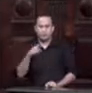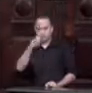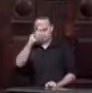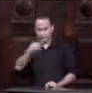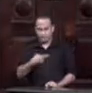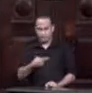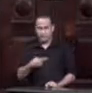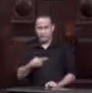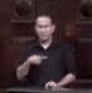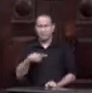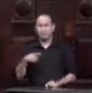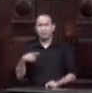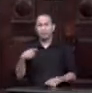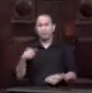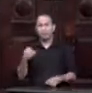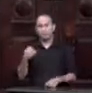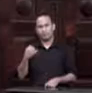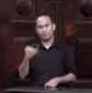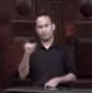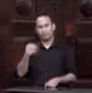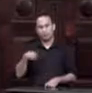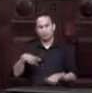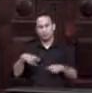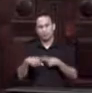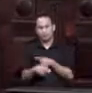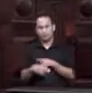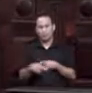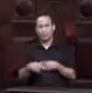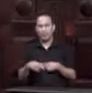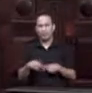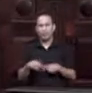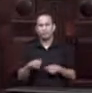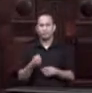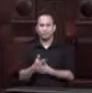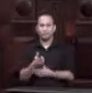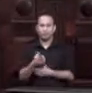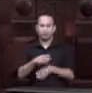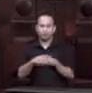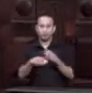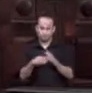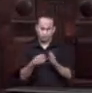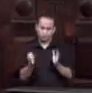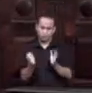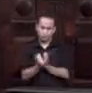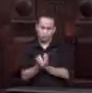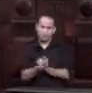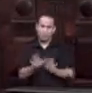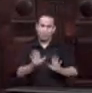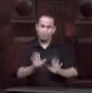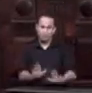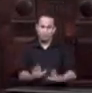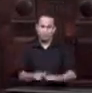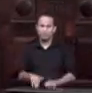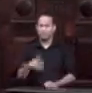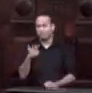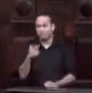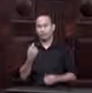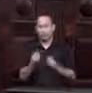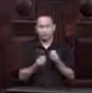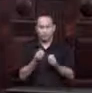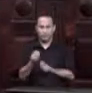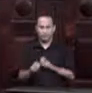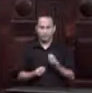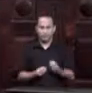parlamentares é realmente cortar as despesas do Tribunal de Justiça, Ministério Público, de todos eles. Mas não temos outra saída. O